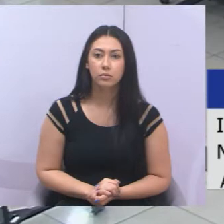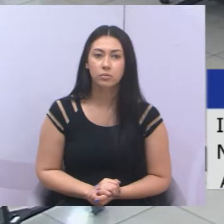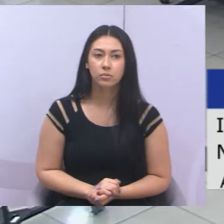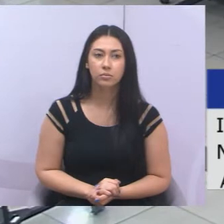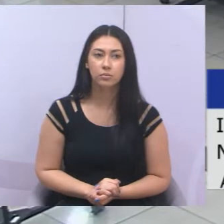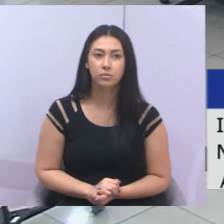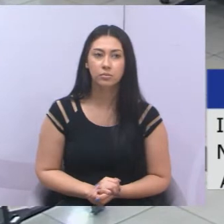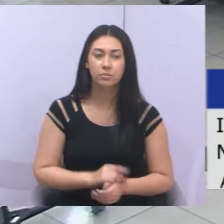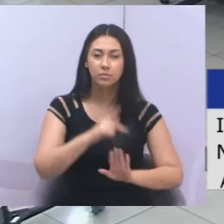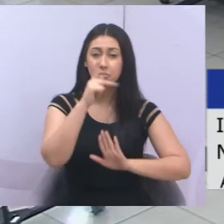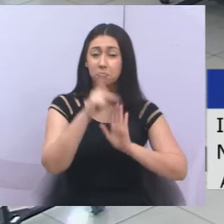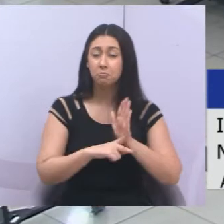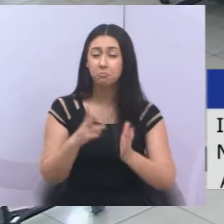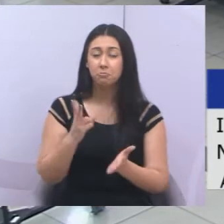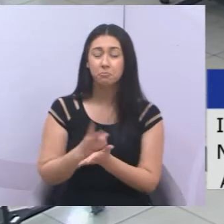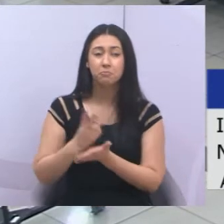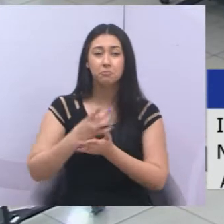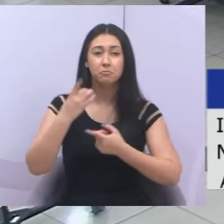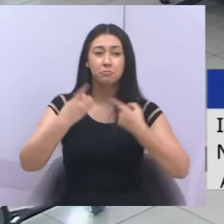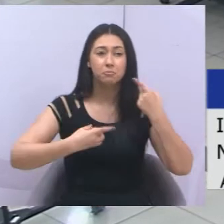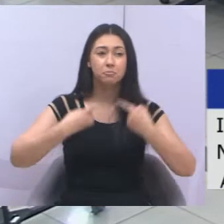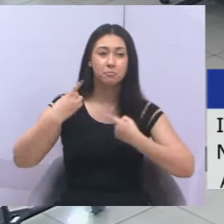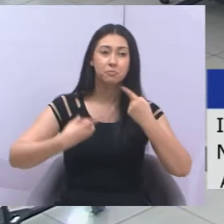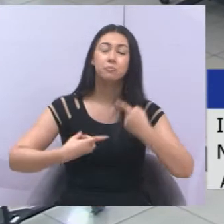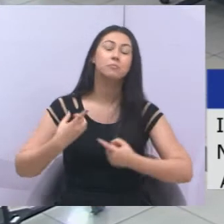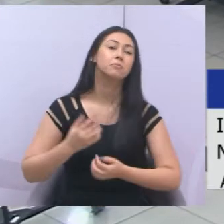O projeto continua em discussão.